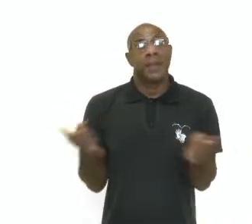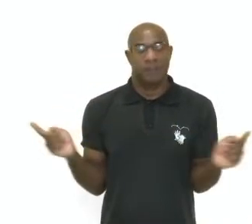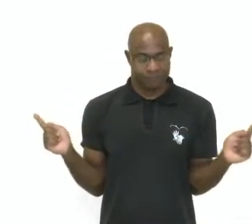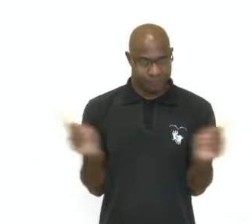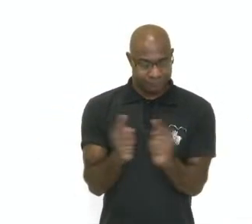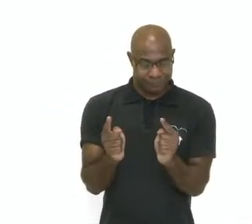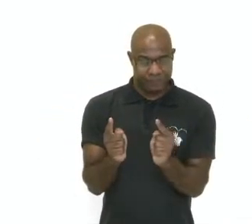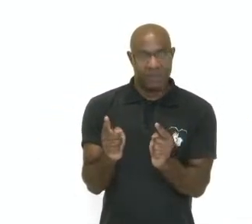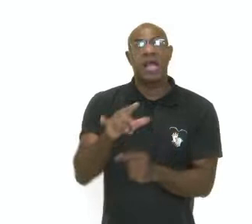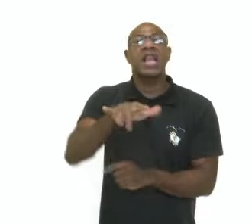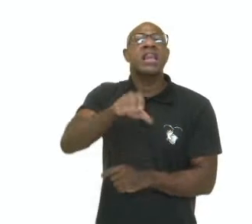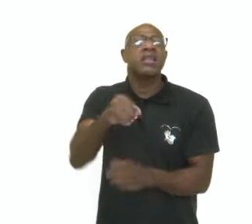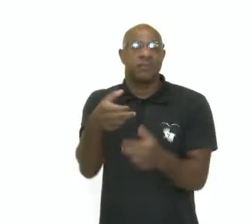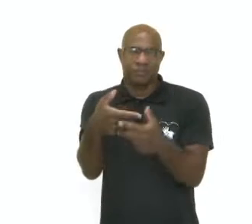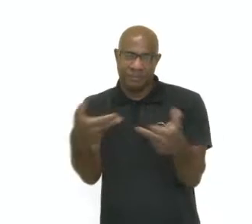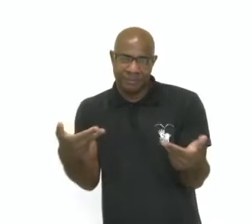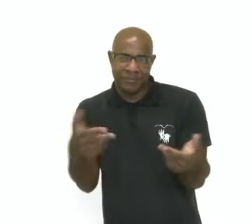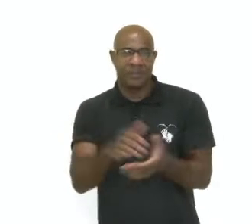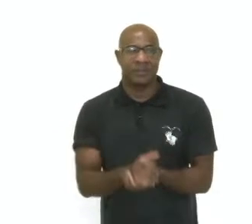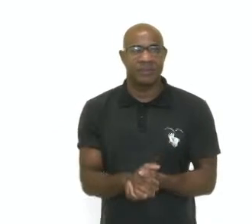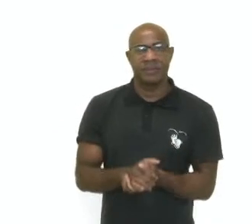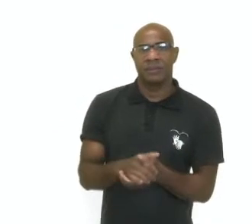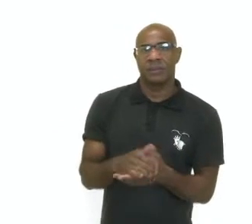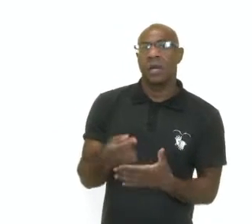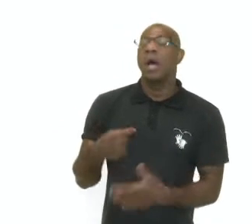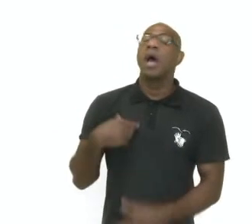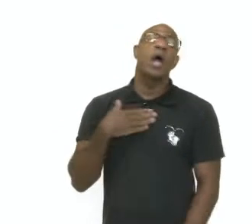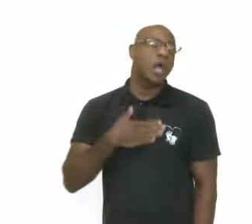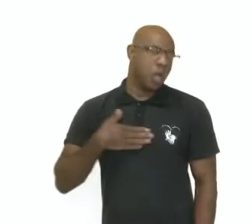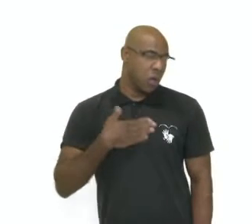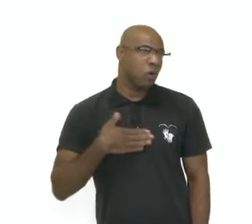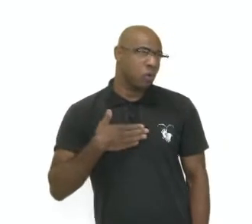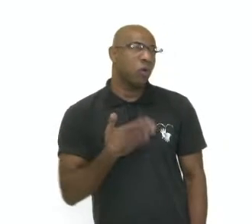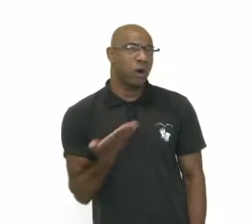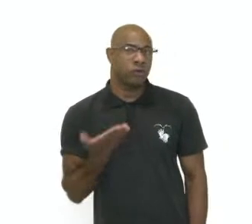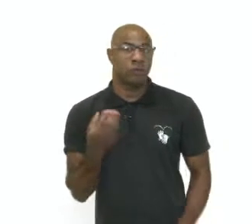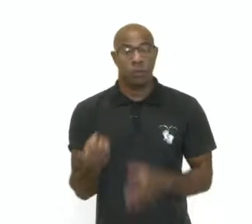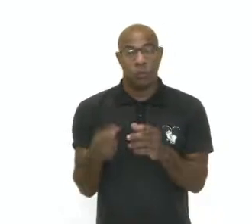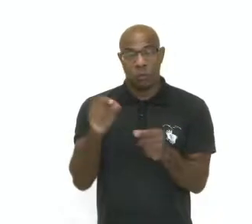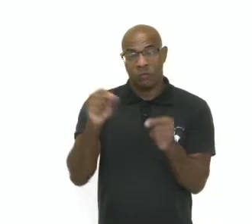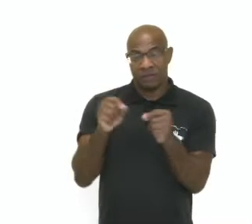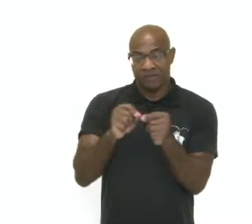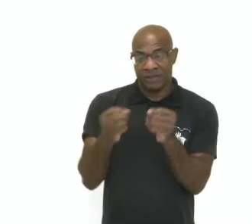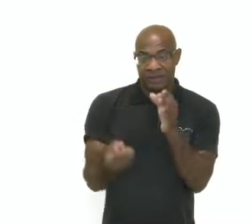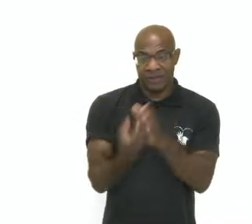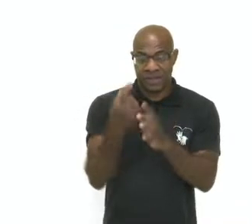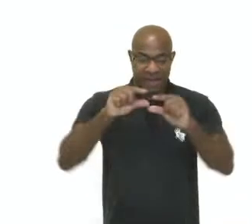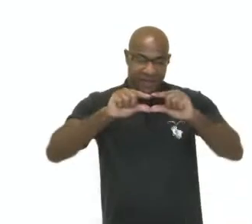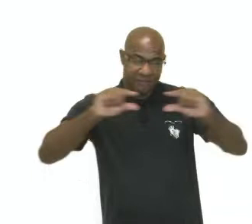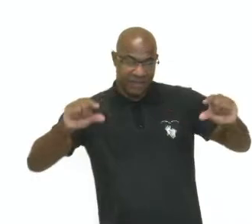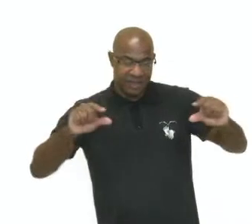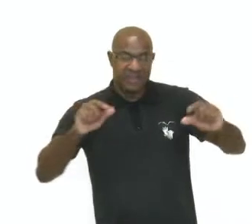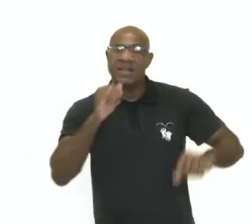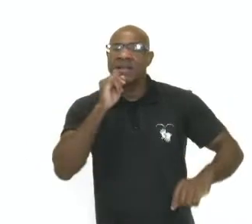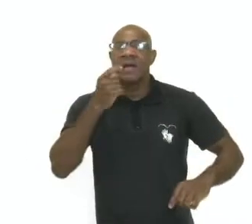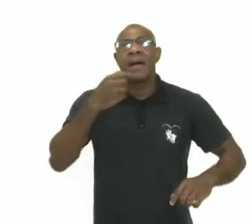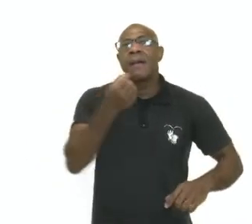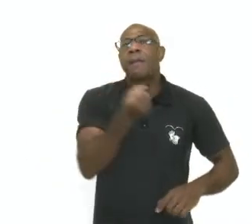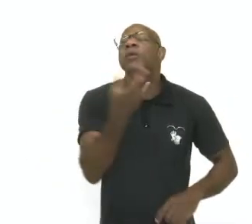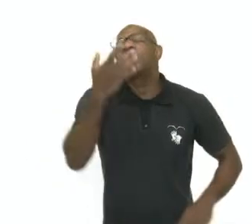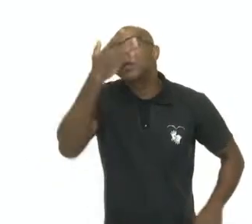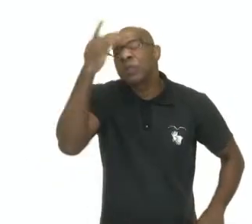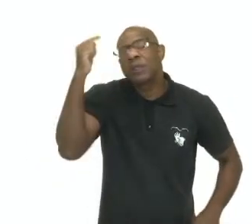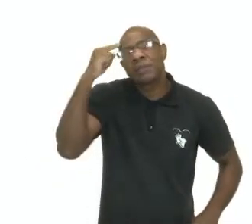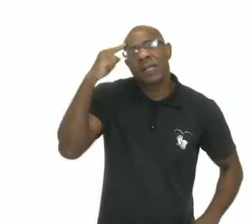consumo? Eu gosto de como você formulou a frase, porque quando as pessoas pensam sobre a questão do